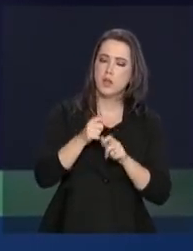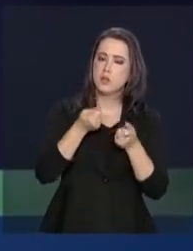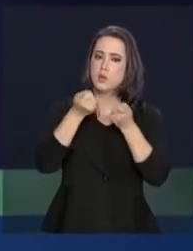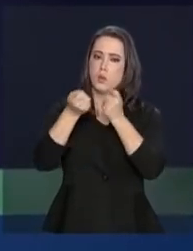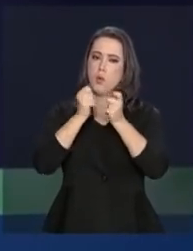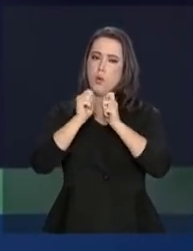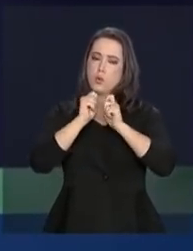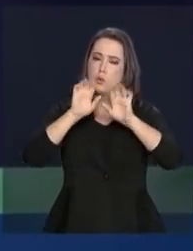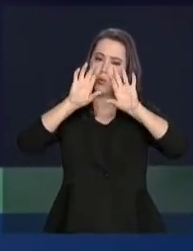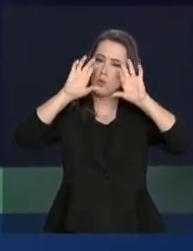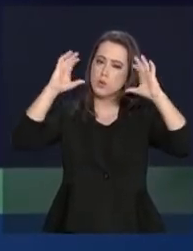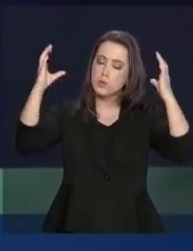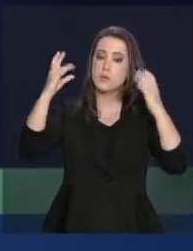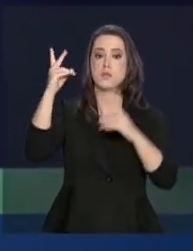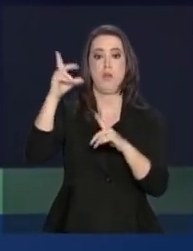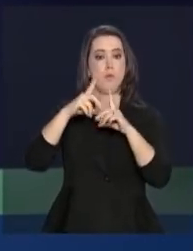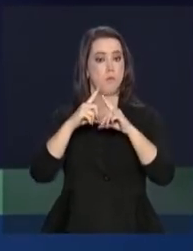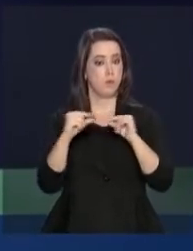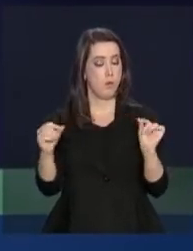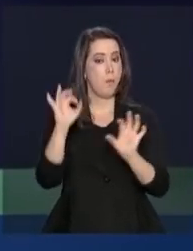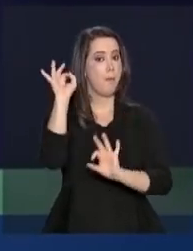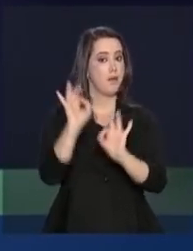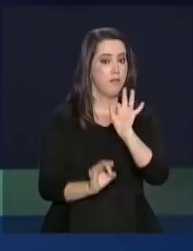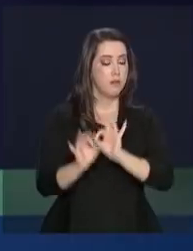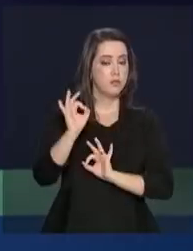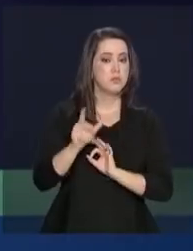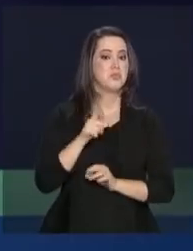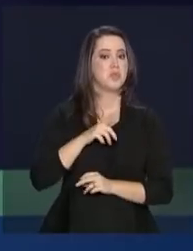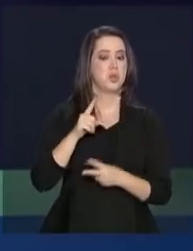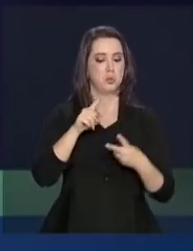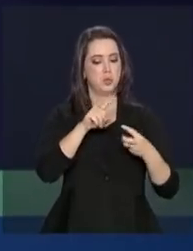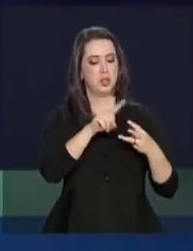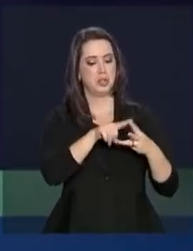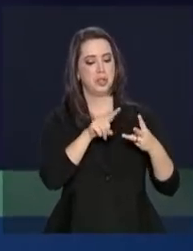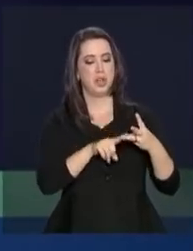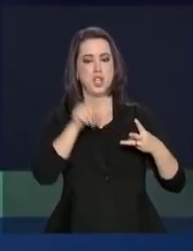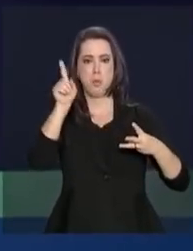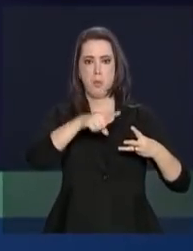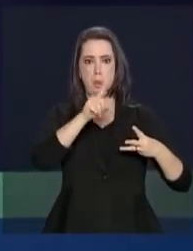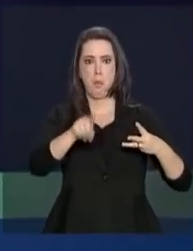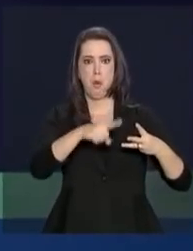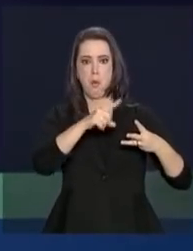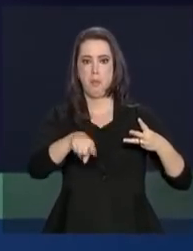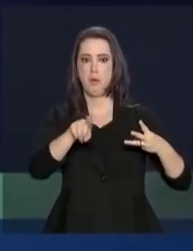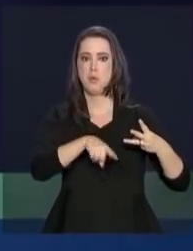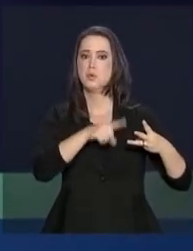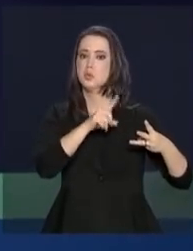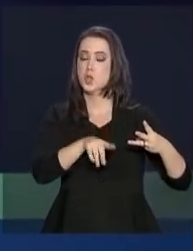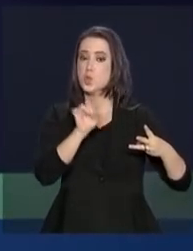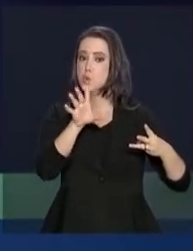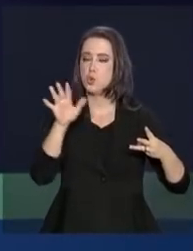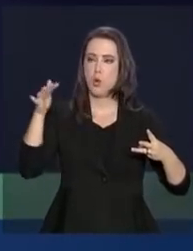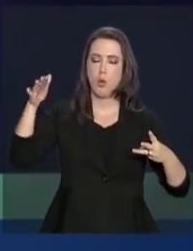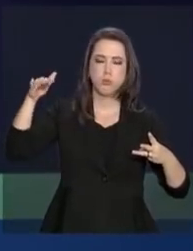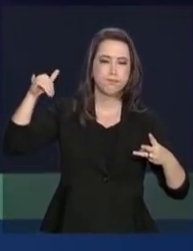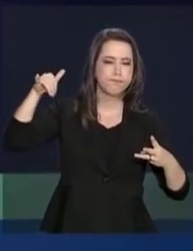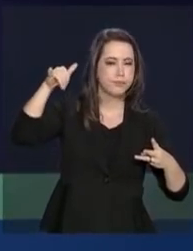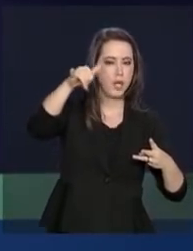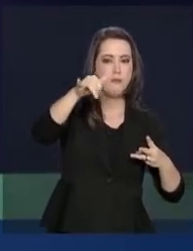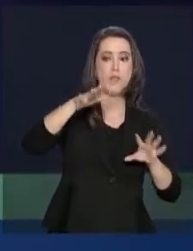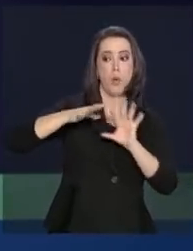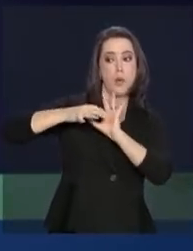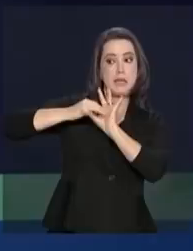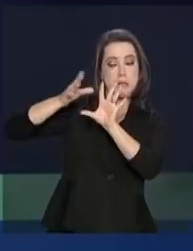de tráfego aéreo em brasília o planejamento prevê três níveis de restrição em que só era o naves autorizadas ou poder